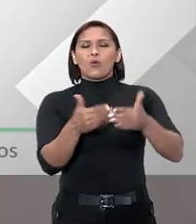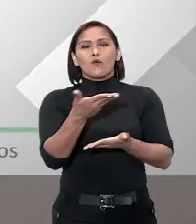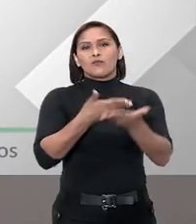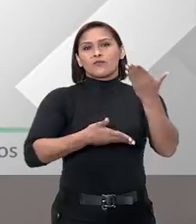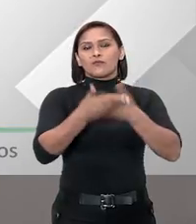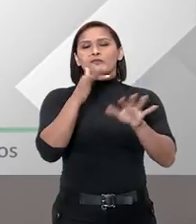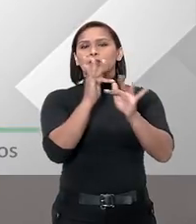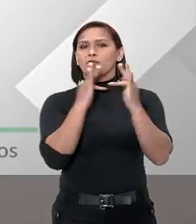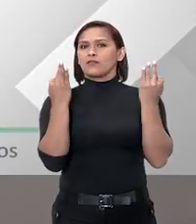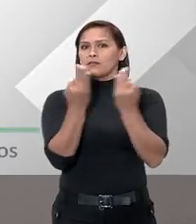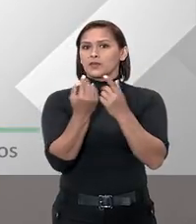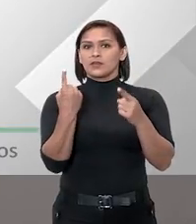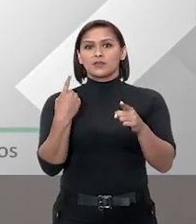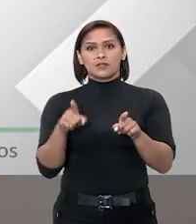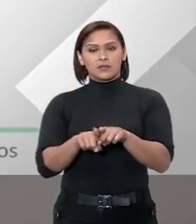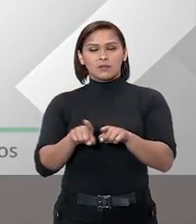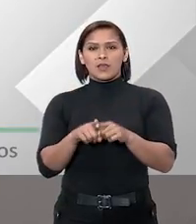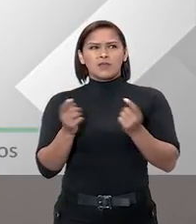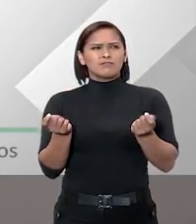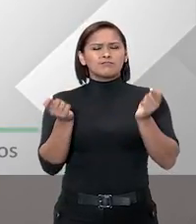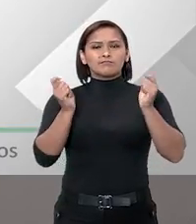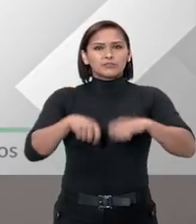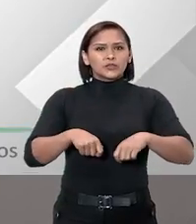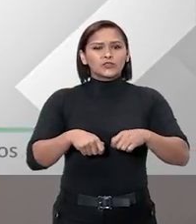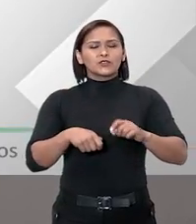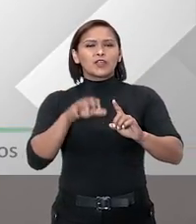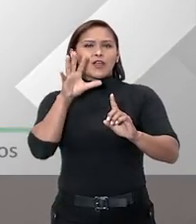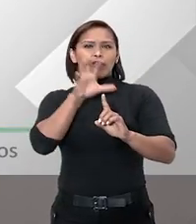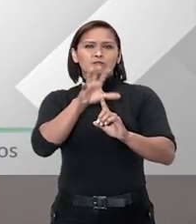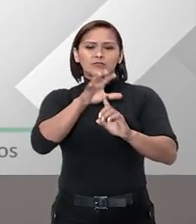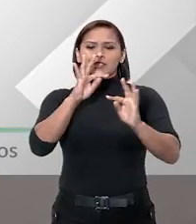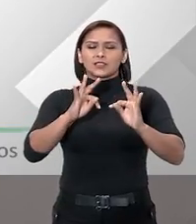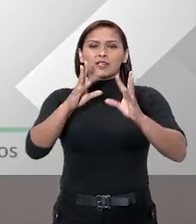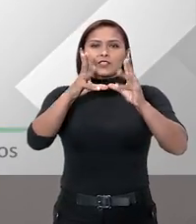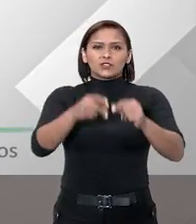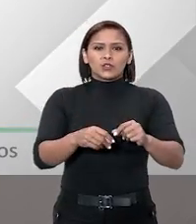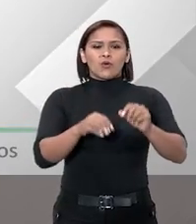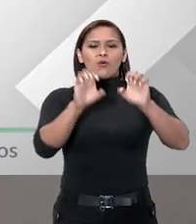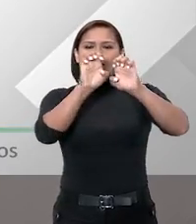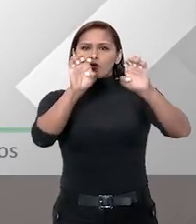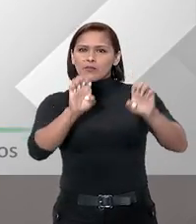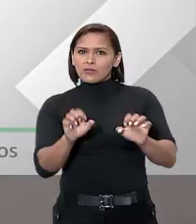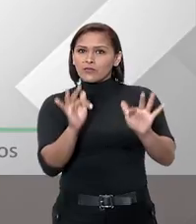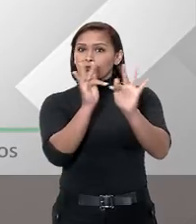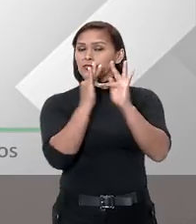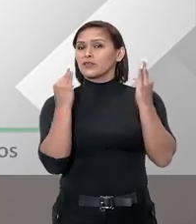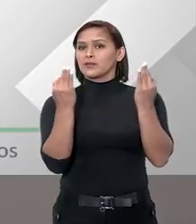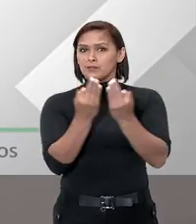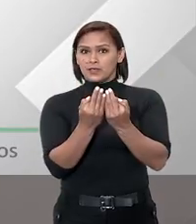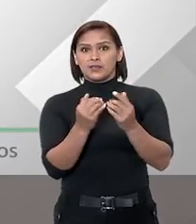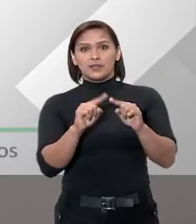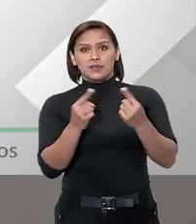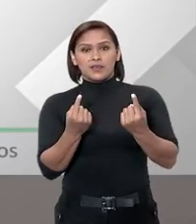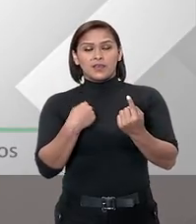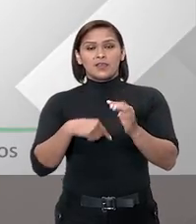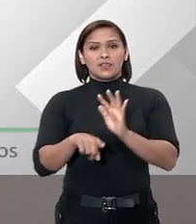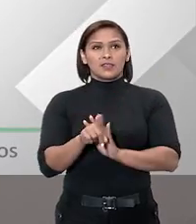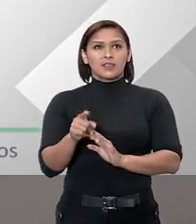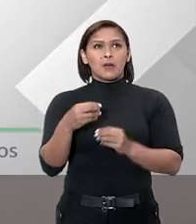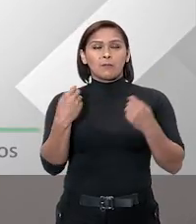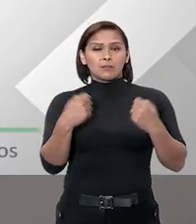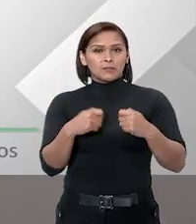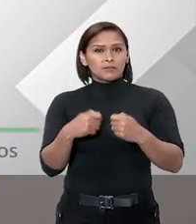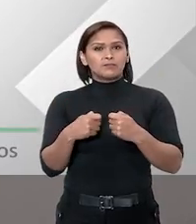da família também. Como disse, é impossível não afetar toda a extensão da família. Então,